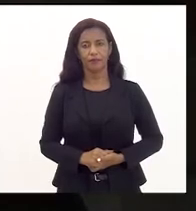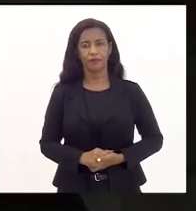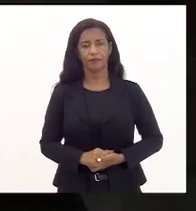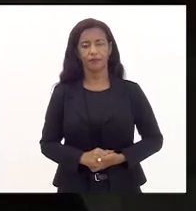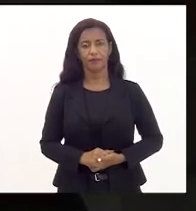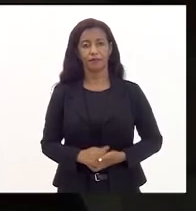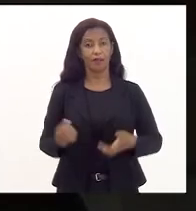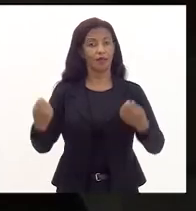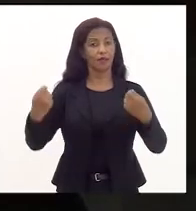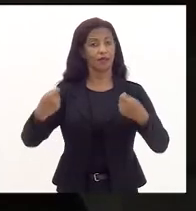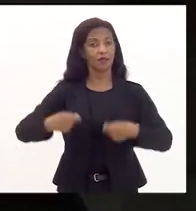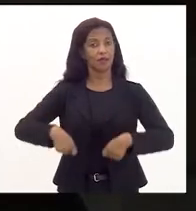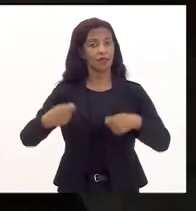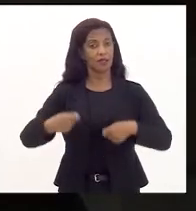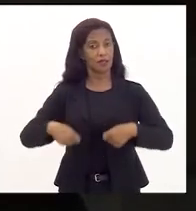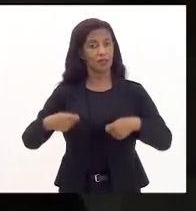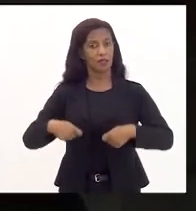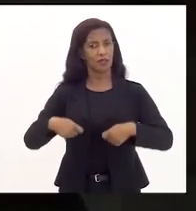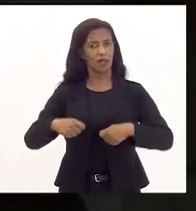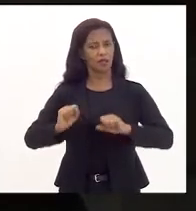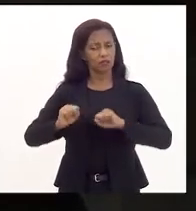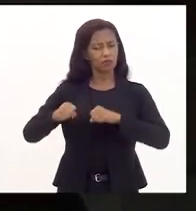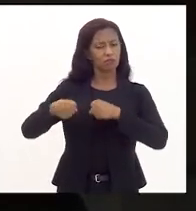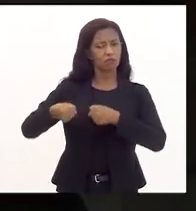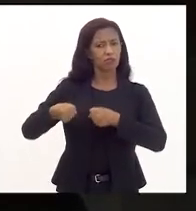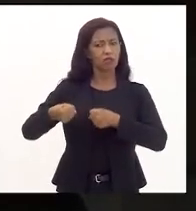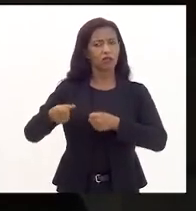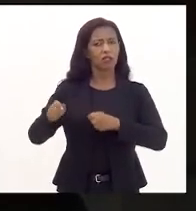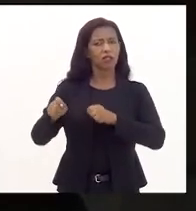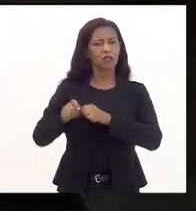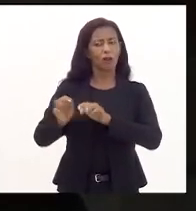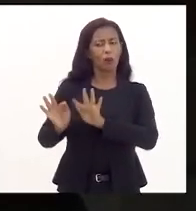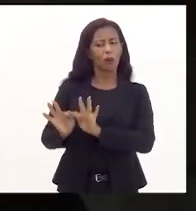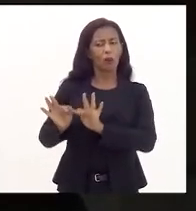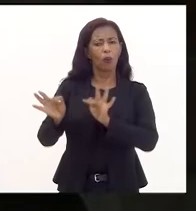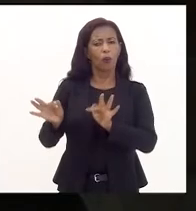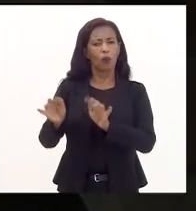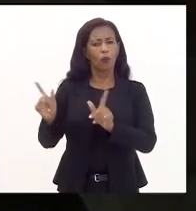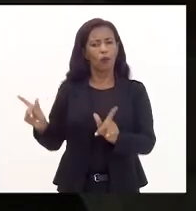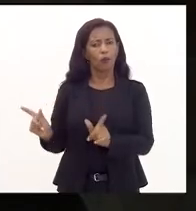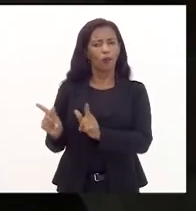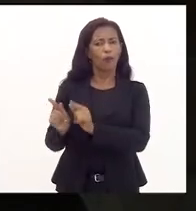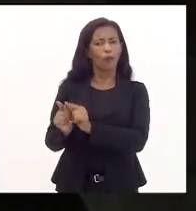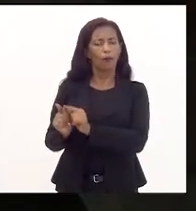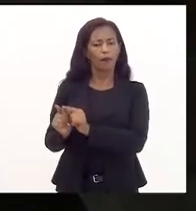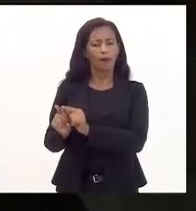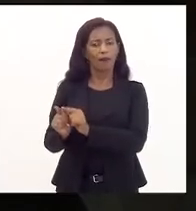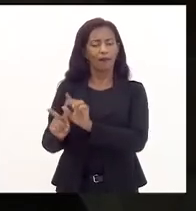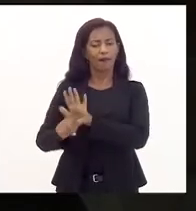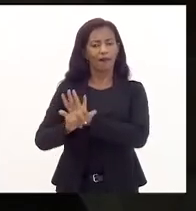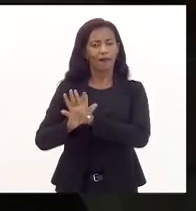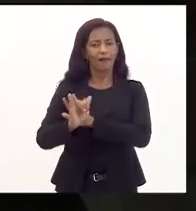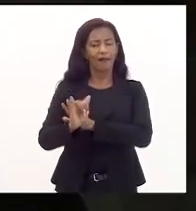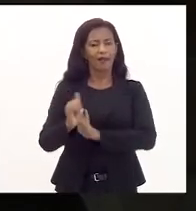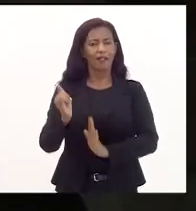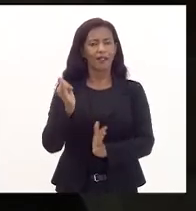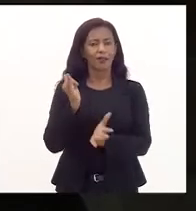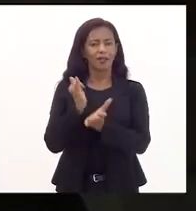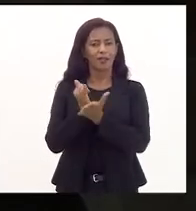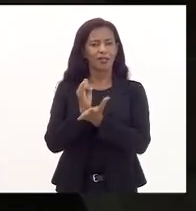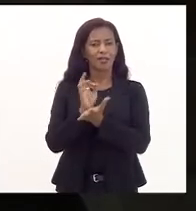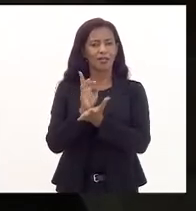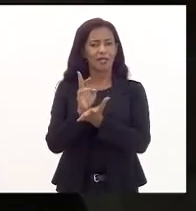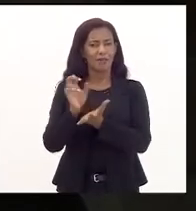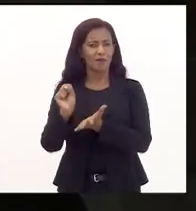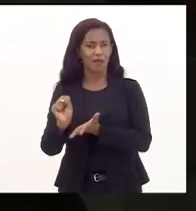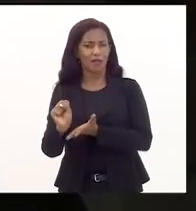a necessidade imperiosa de fazer uma simplificação na lei do ICMS,